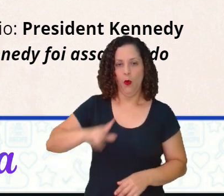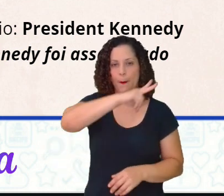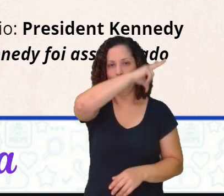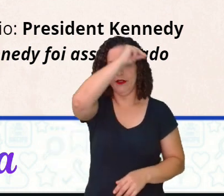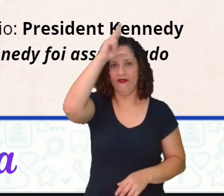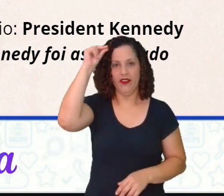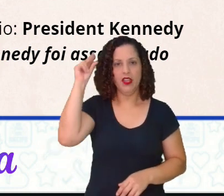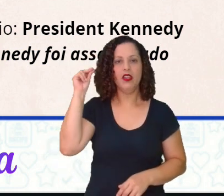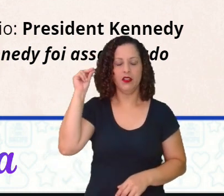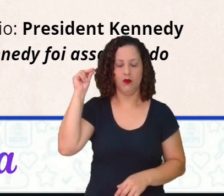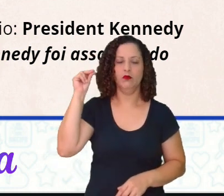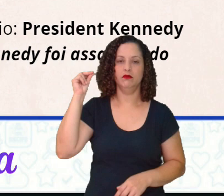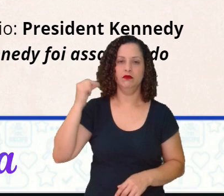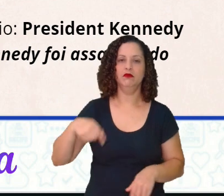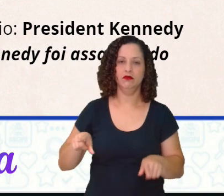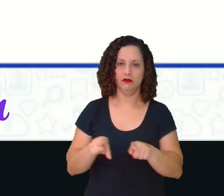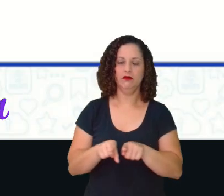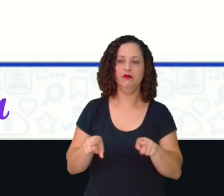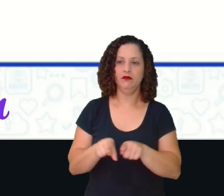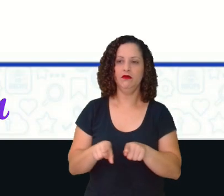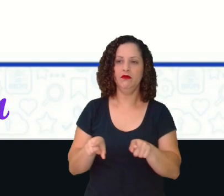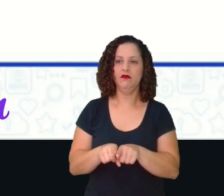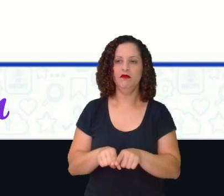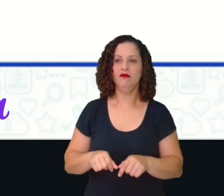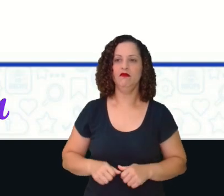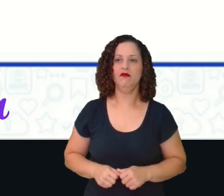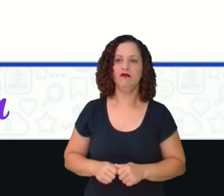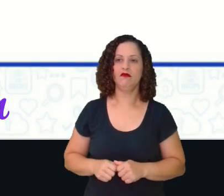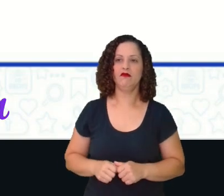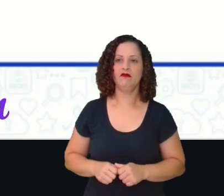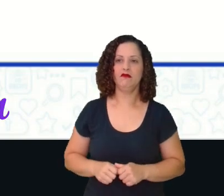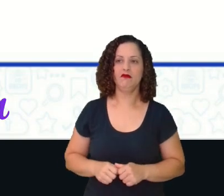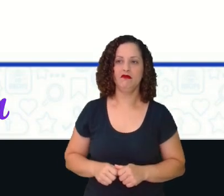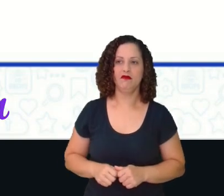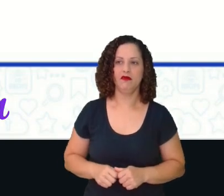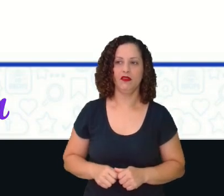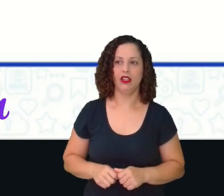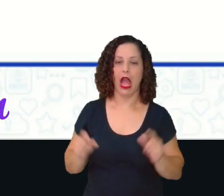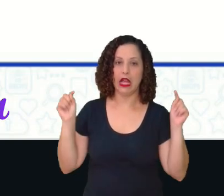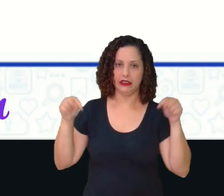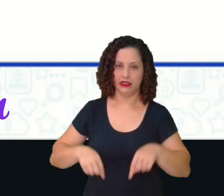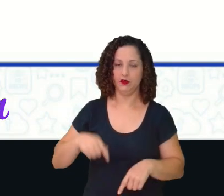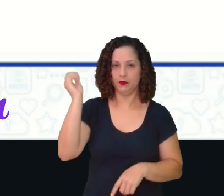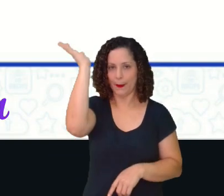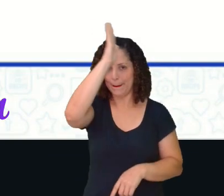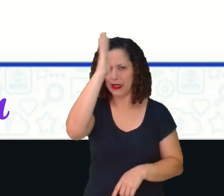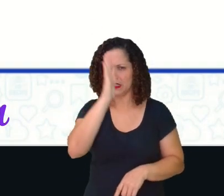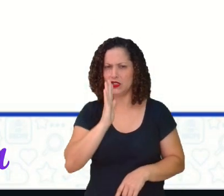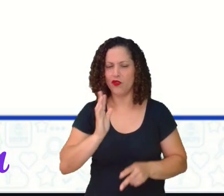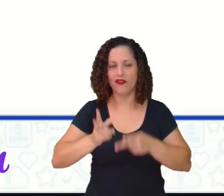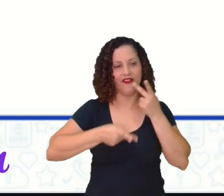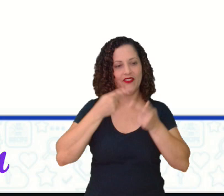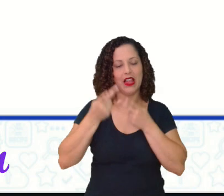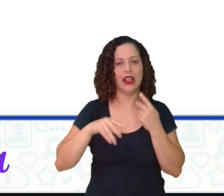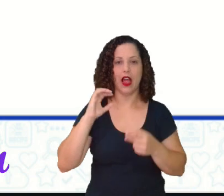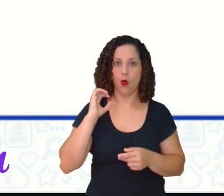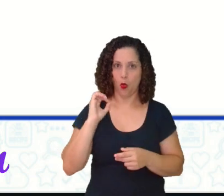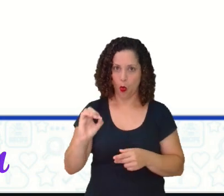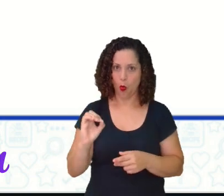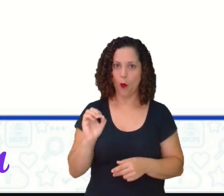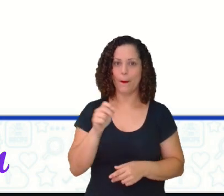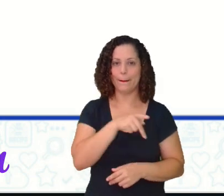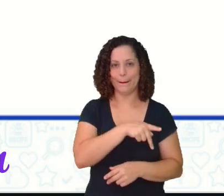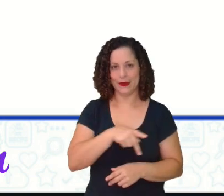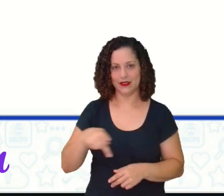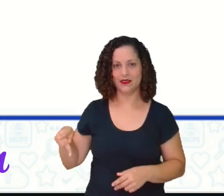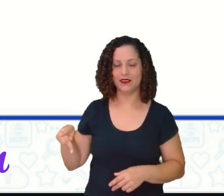prefeito, ok? Cargos. Porque aqui no Brasil a gente fala o presidente, em inglês não se fala the